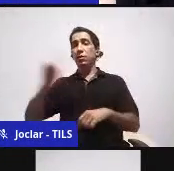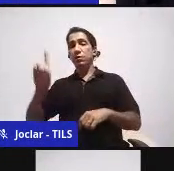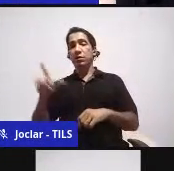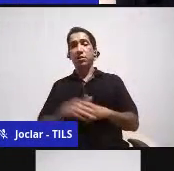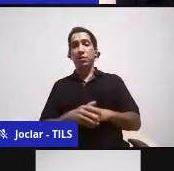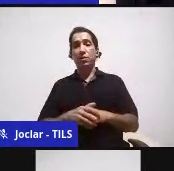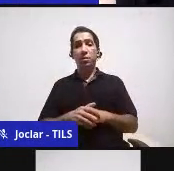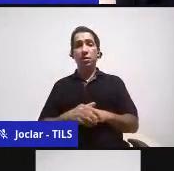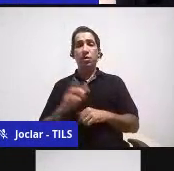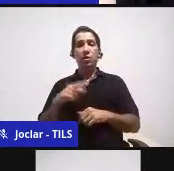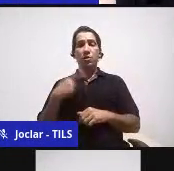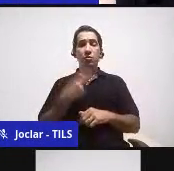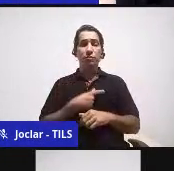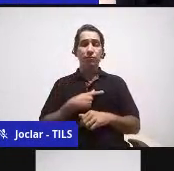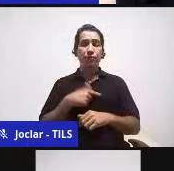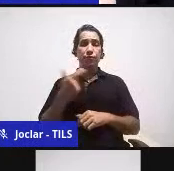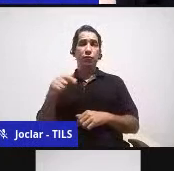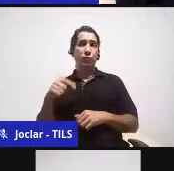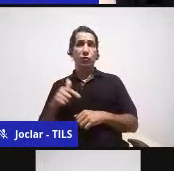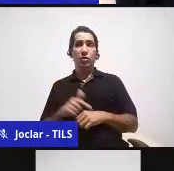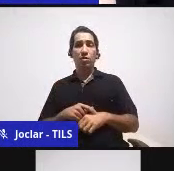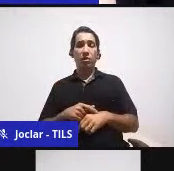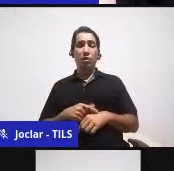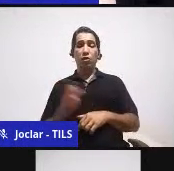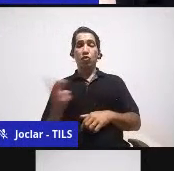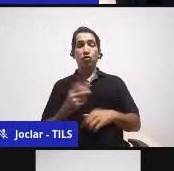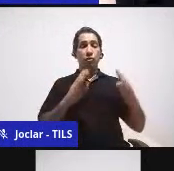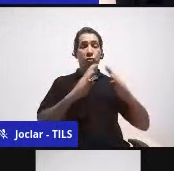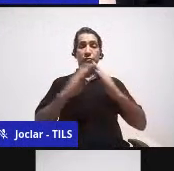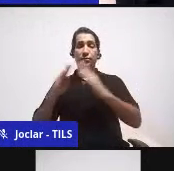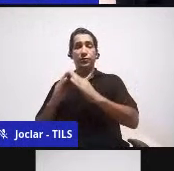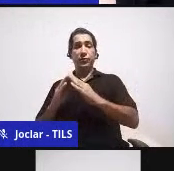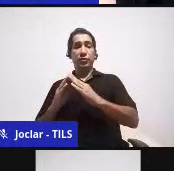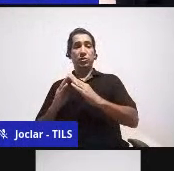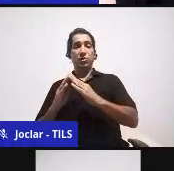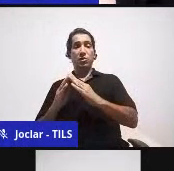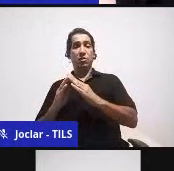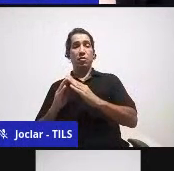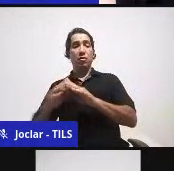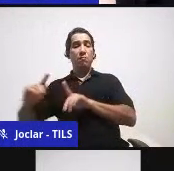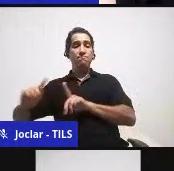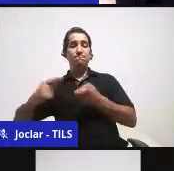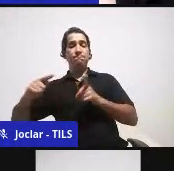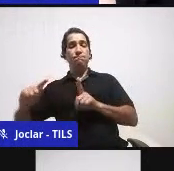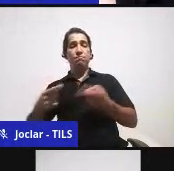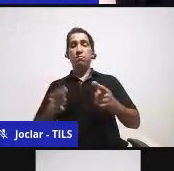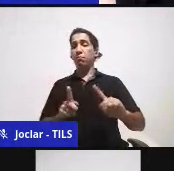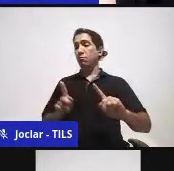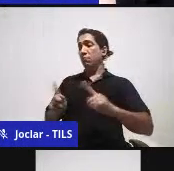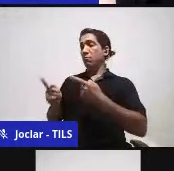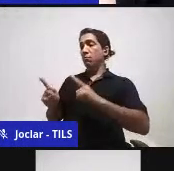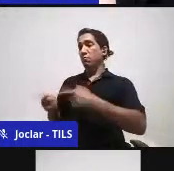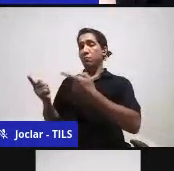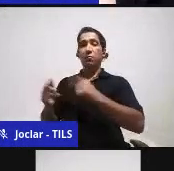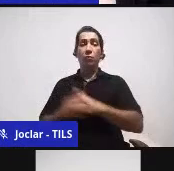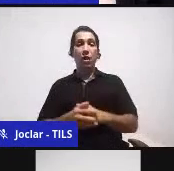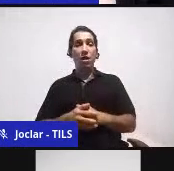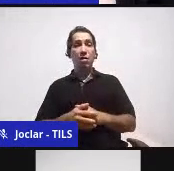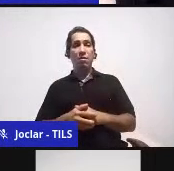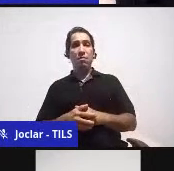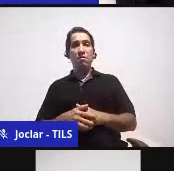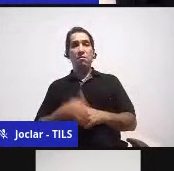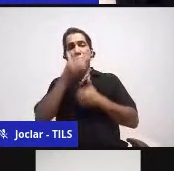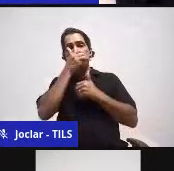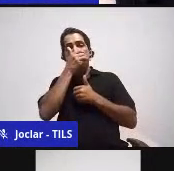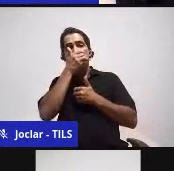tomar remédio, se podia sair de casa, se não podia. Todo mundo falou, bom, vamos fazer o seguinte, todo mundo faz a sua parte, a gente sai desse negócio o mais